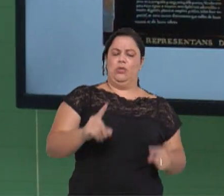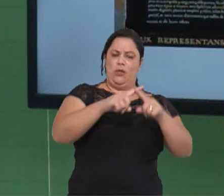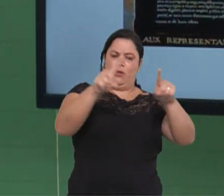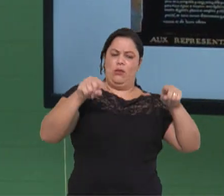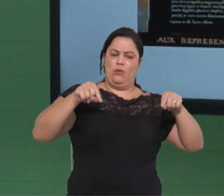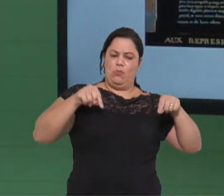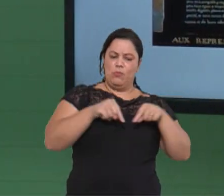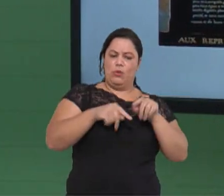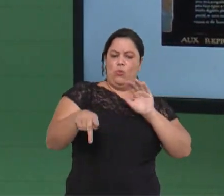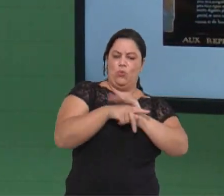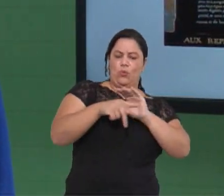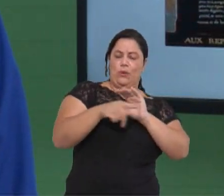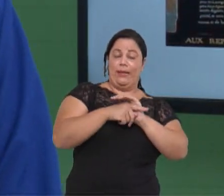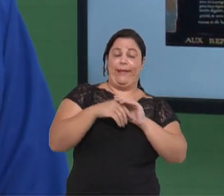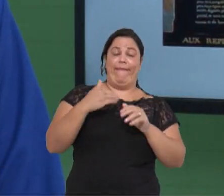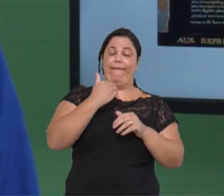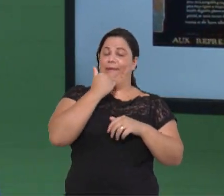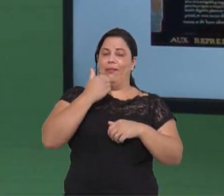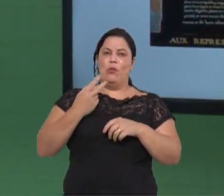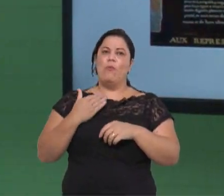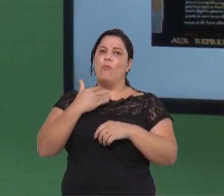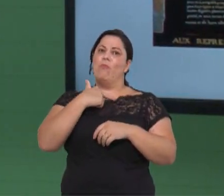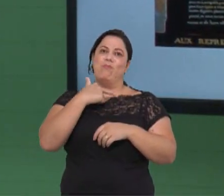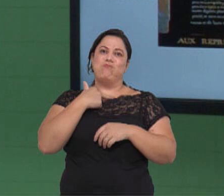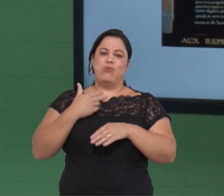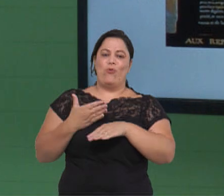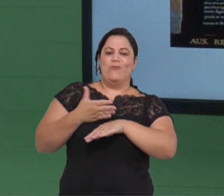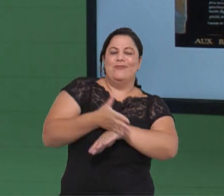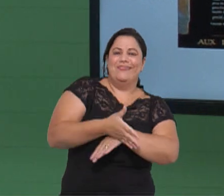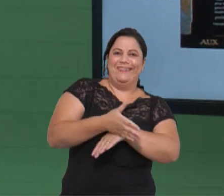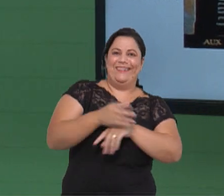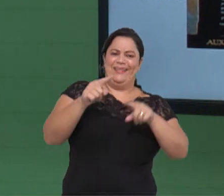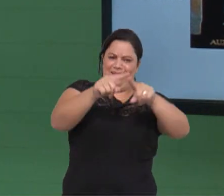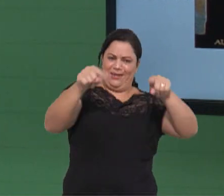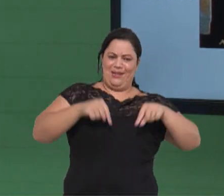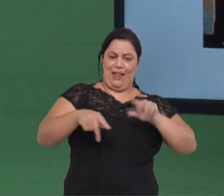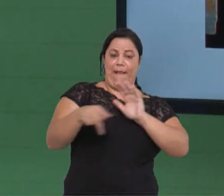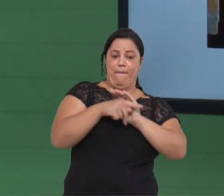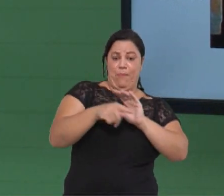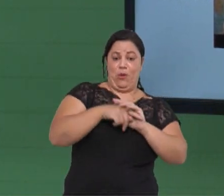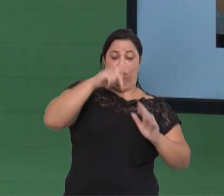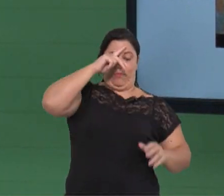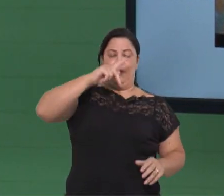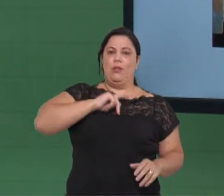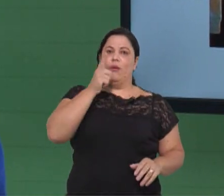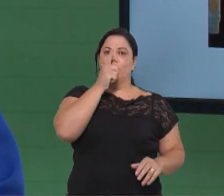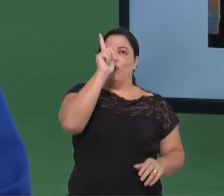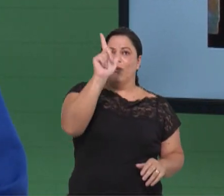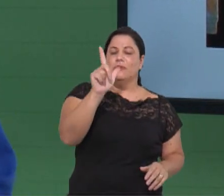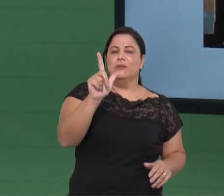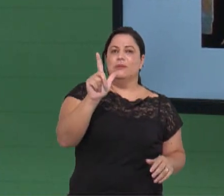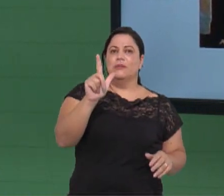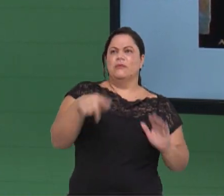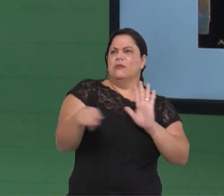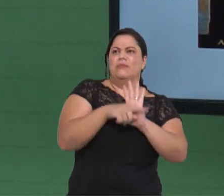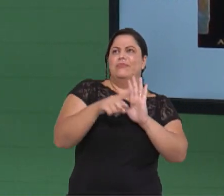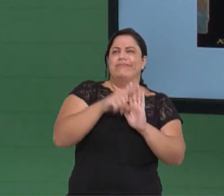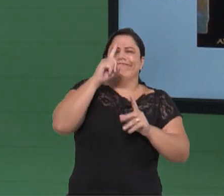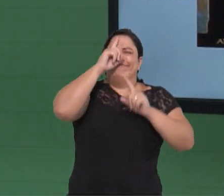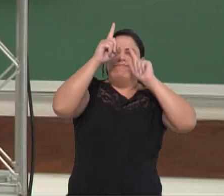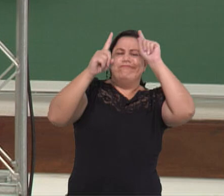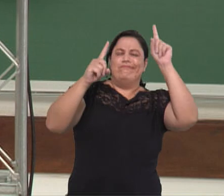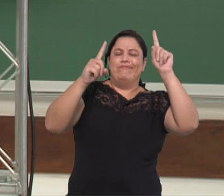e eu tenho direito à minha propriedade privada. Ninguém pode se apropriar da minha propriedade que eu conquistei. Isso é um ideal iluminista.